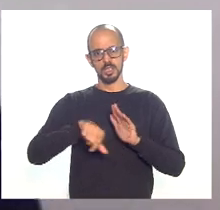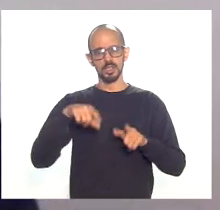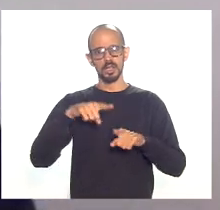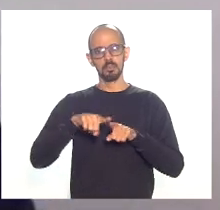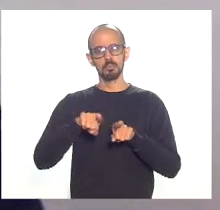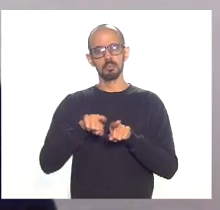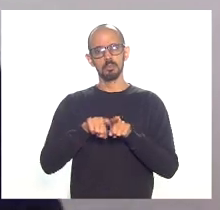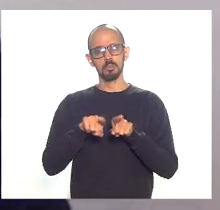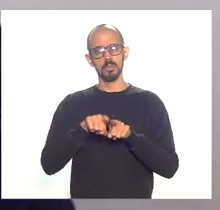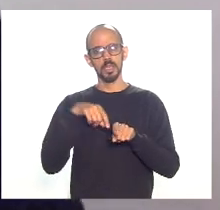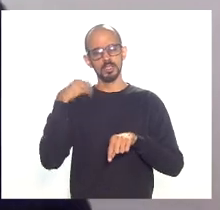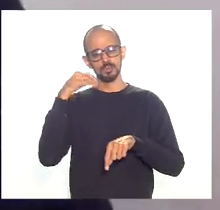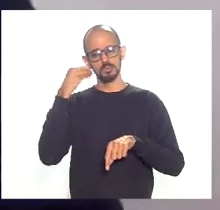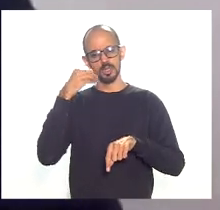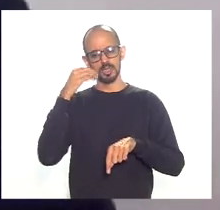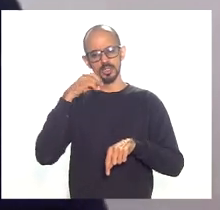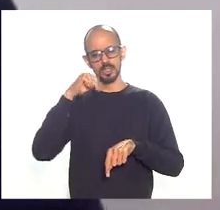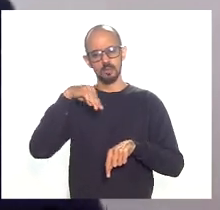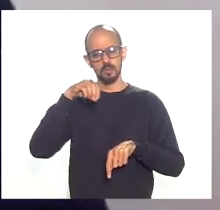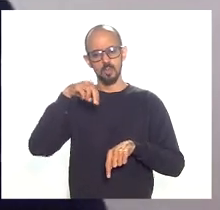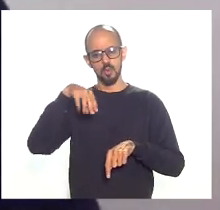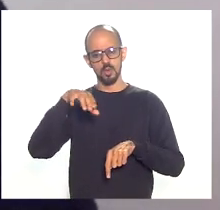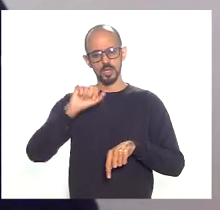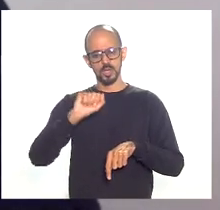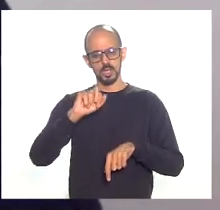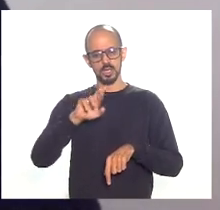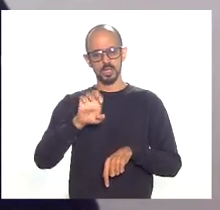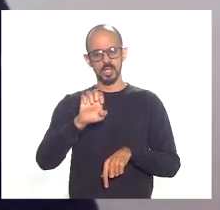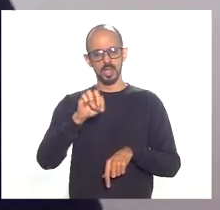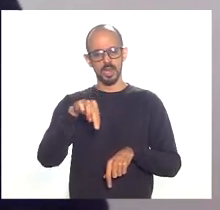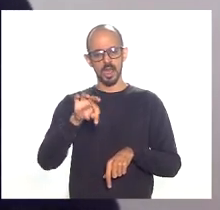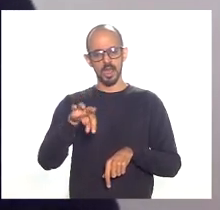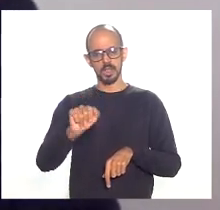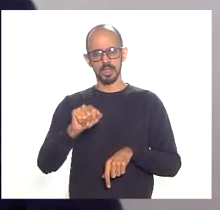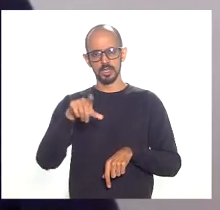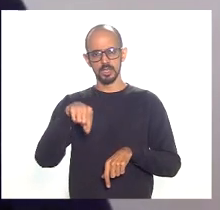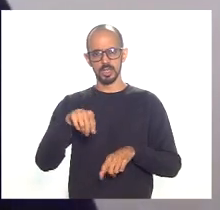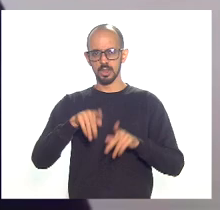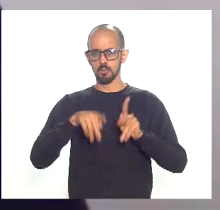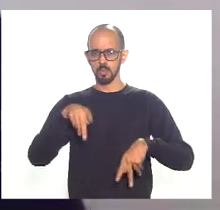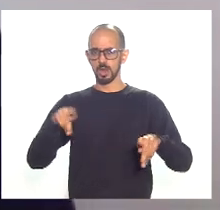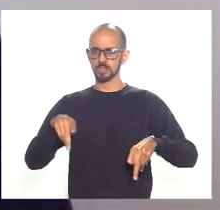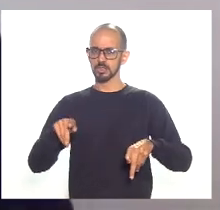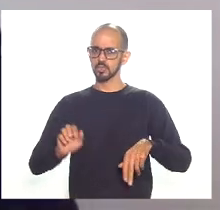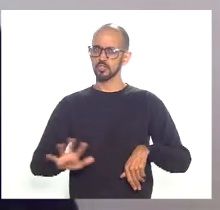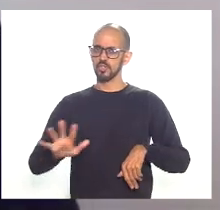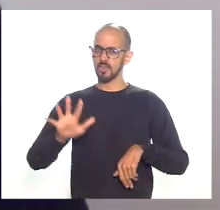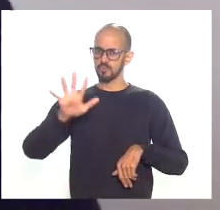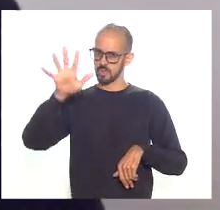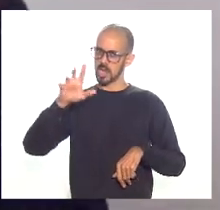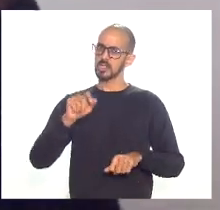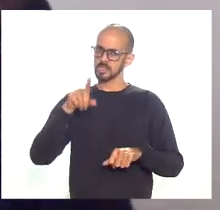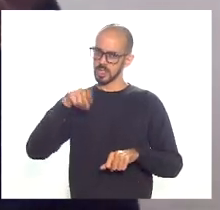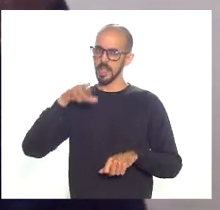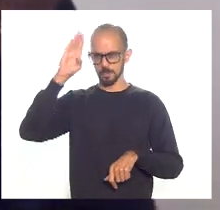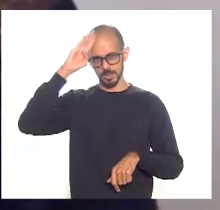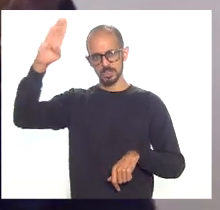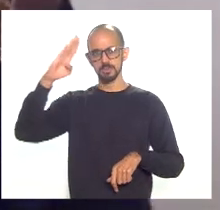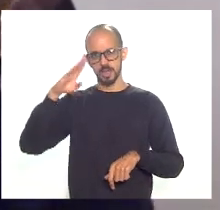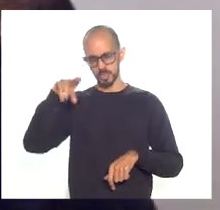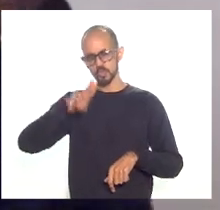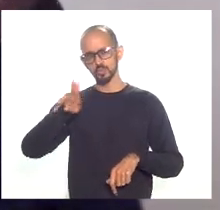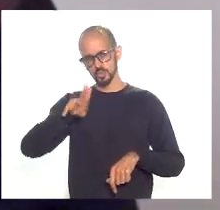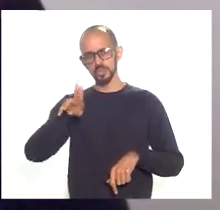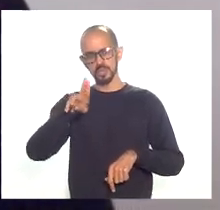expertise da deputada Mônica, deputada Renata, que vem das populações de favelas, que são também as principais usuárias da